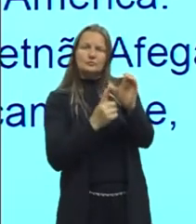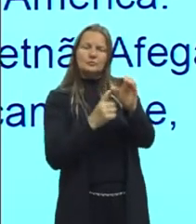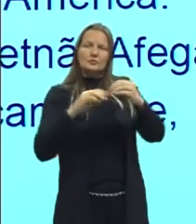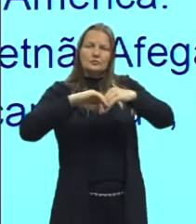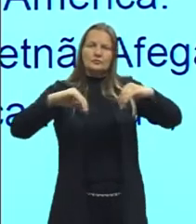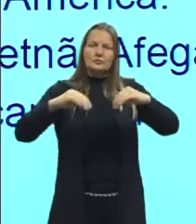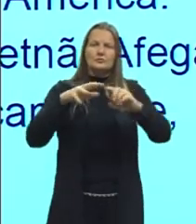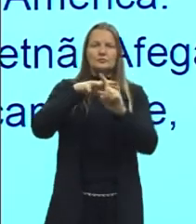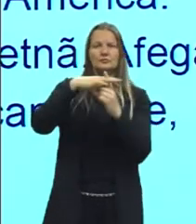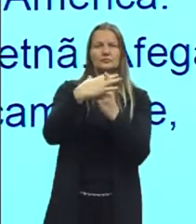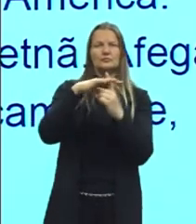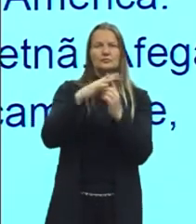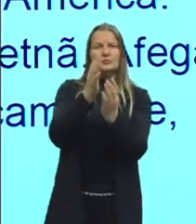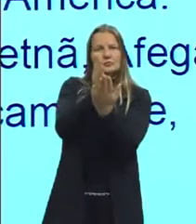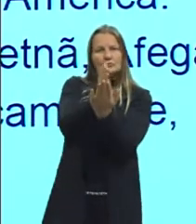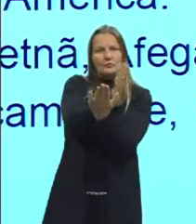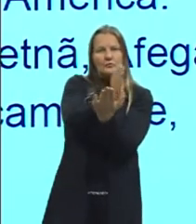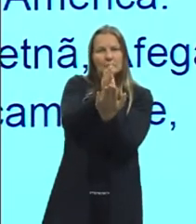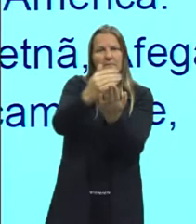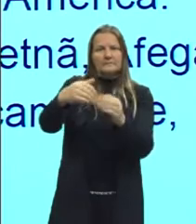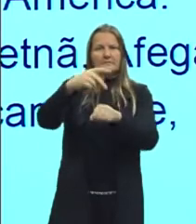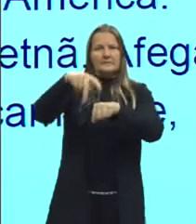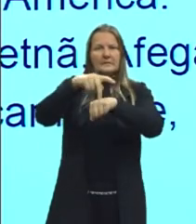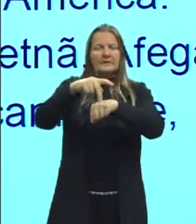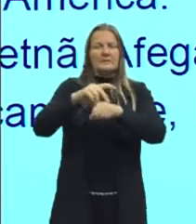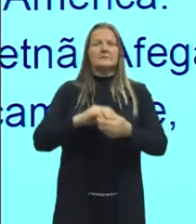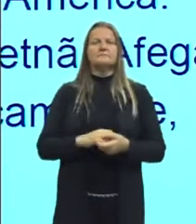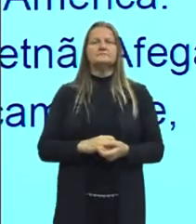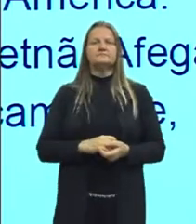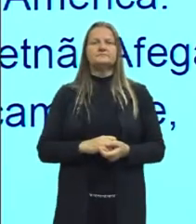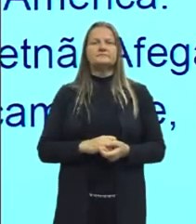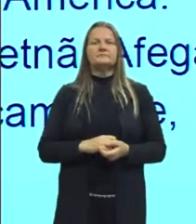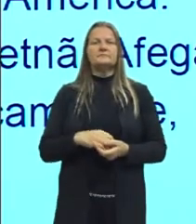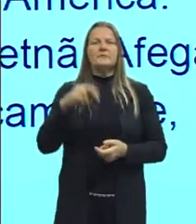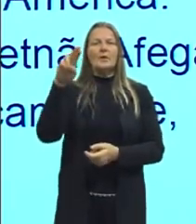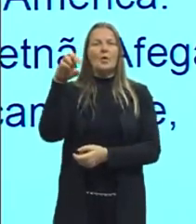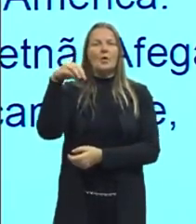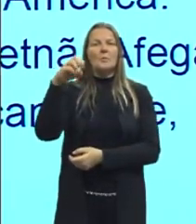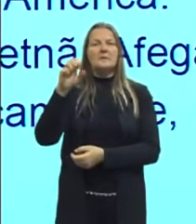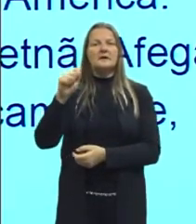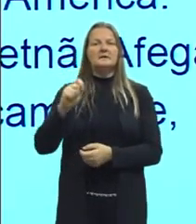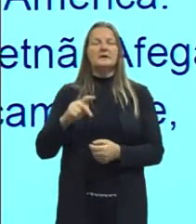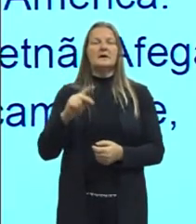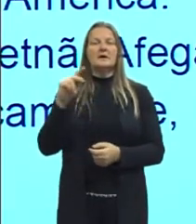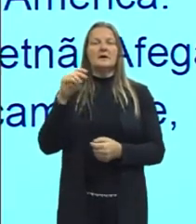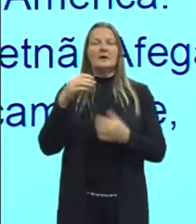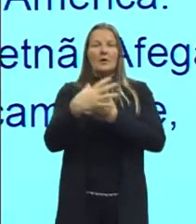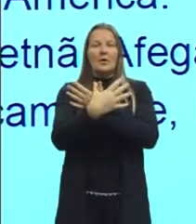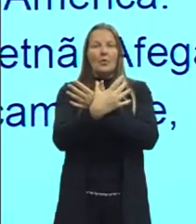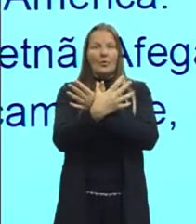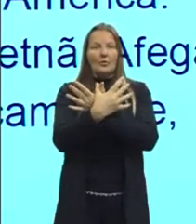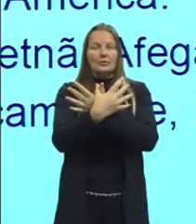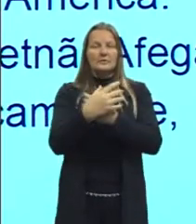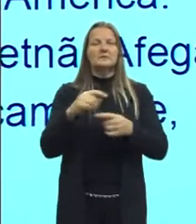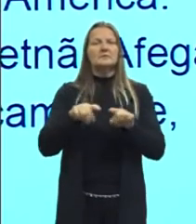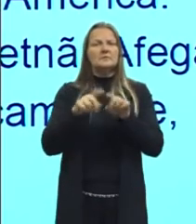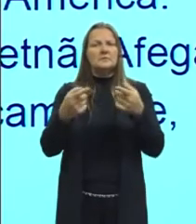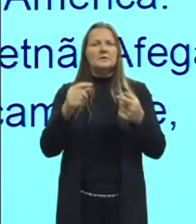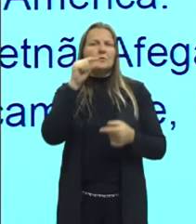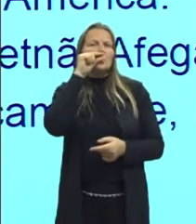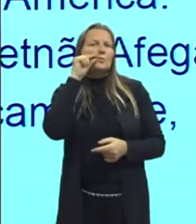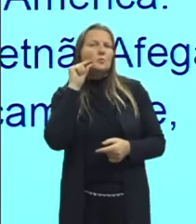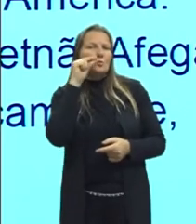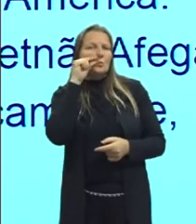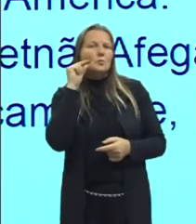aqui na fronteira destes países né da Bulgária Romênia Hungria então uma pessoa não podia